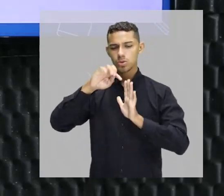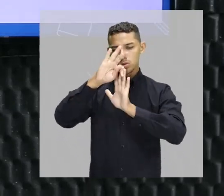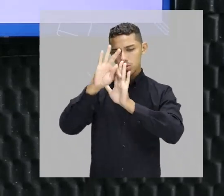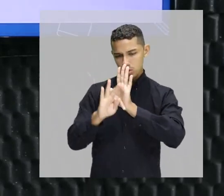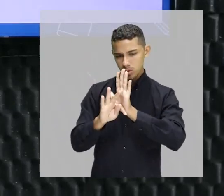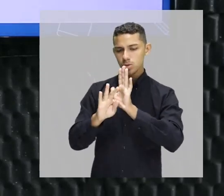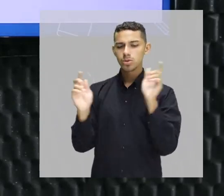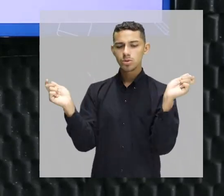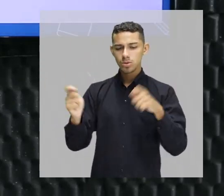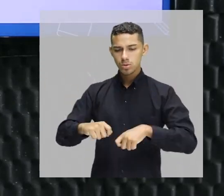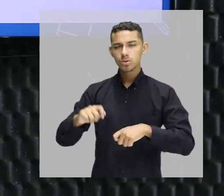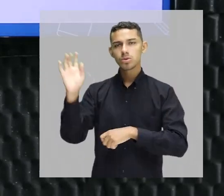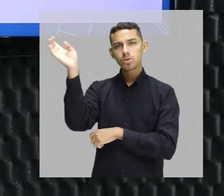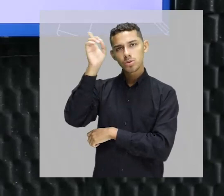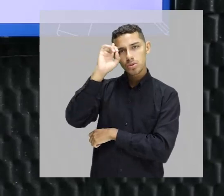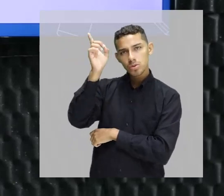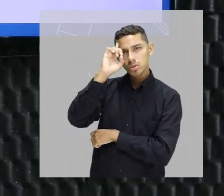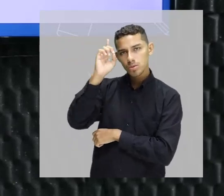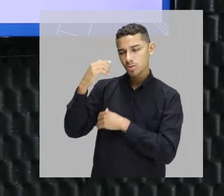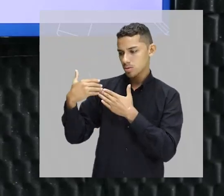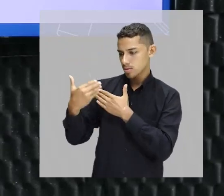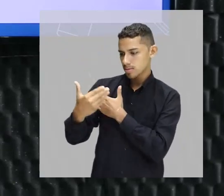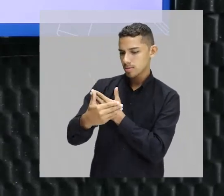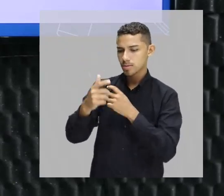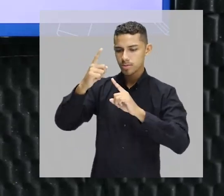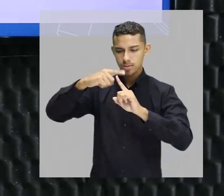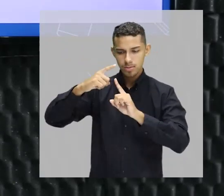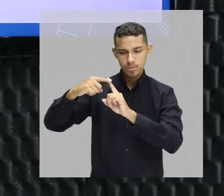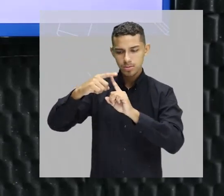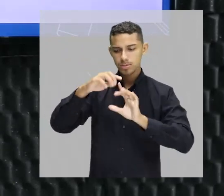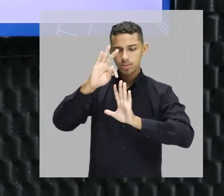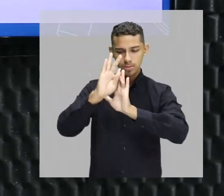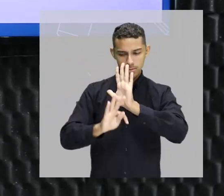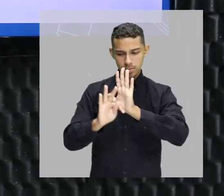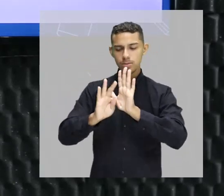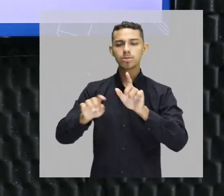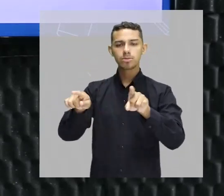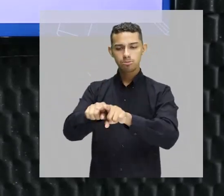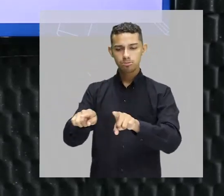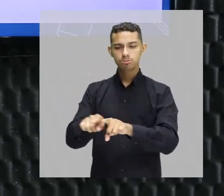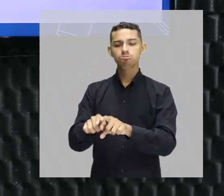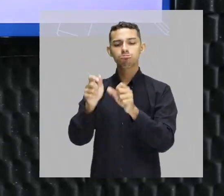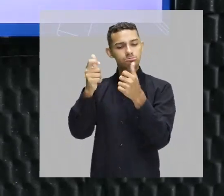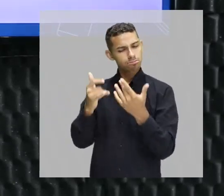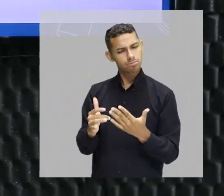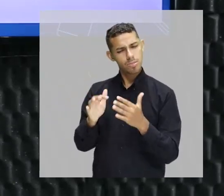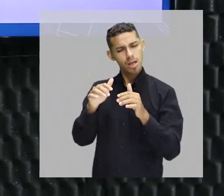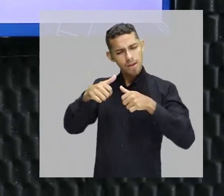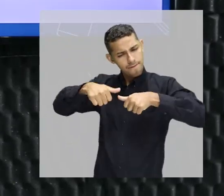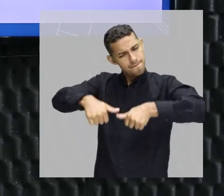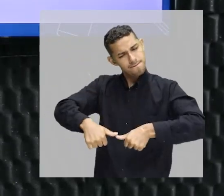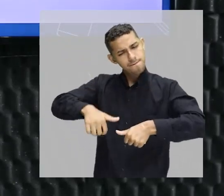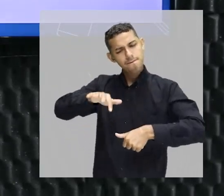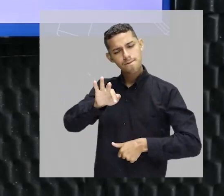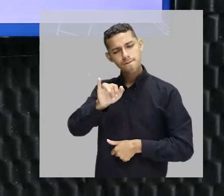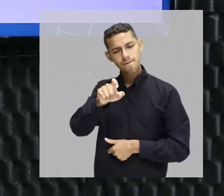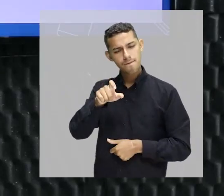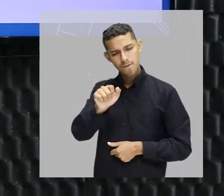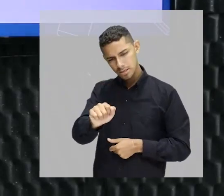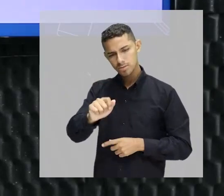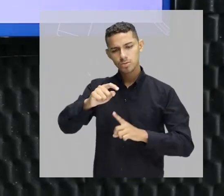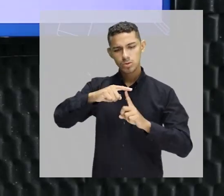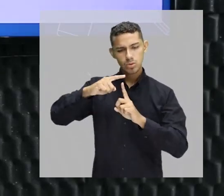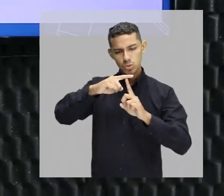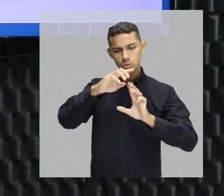parte do nosso dia a dia. E quando nós falamos de tipologias textuais, são categorias fixas. Então, hoje nós vamos ver um pouquinho